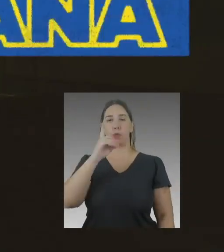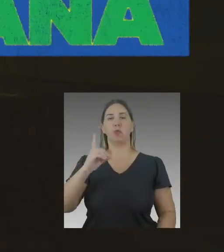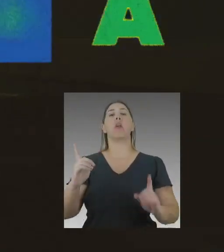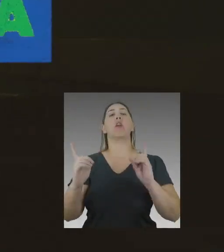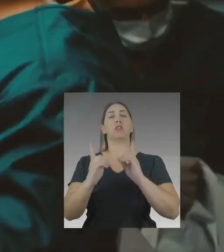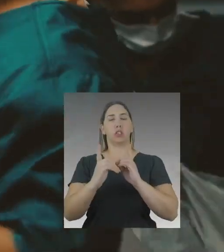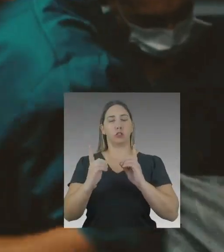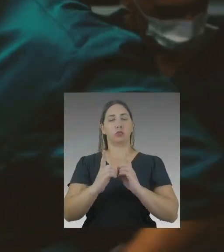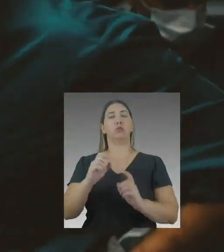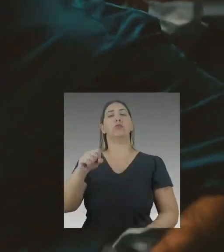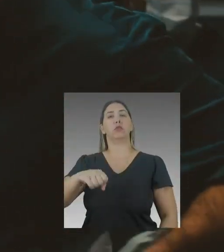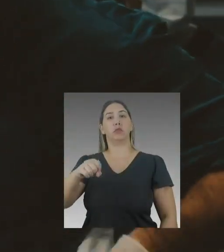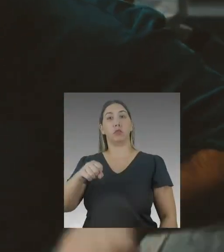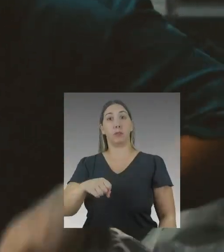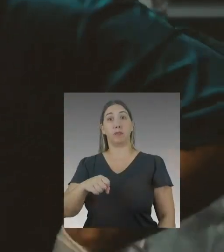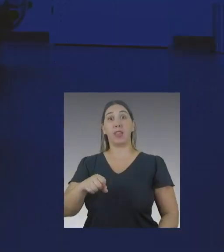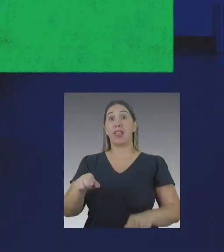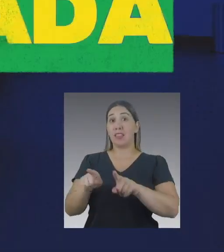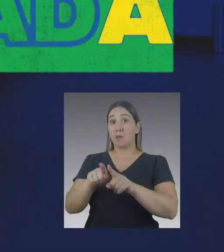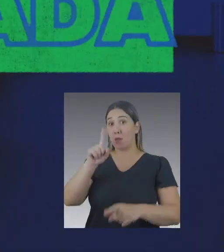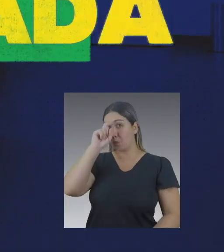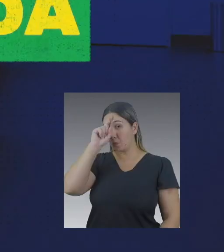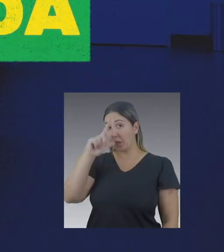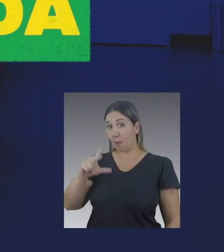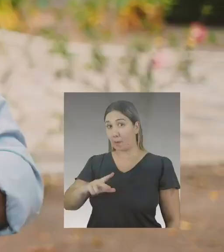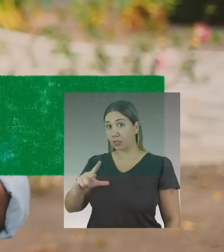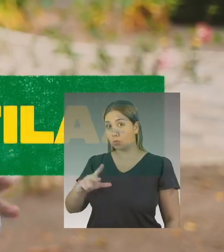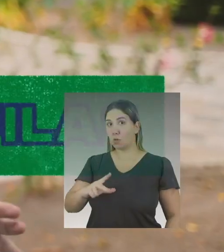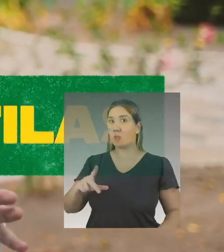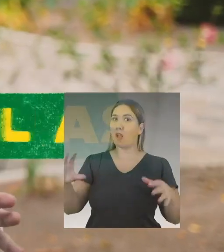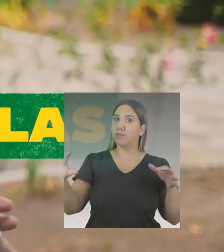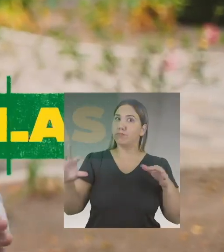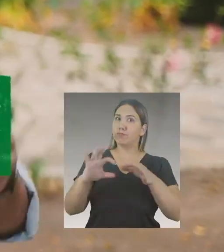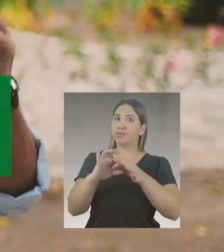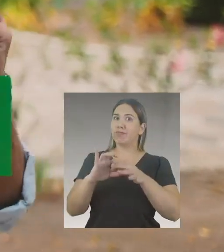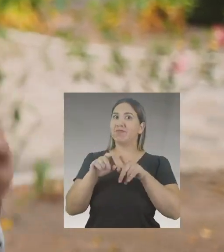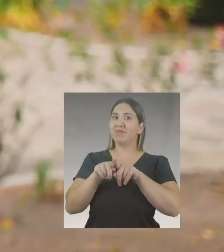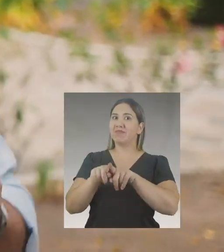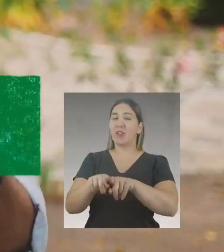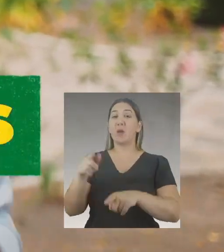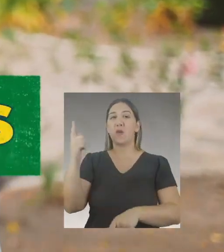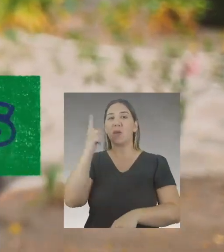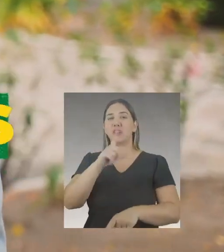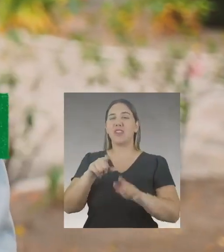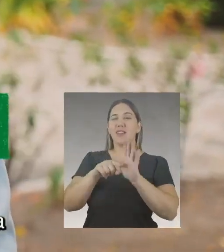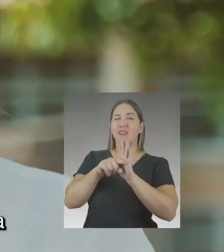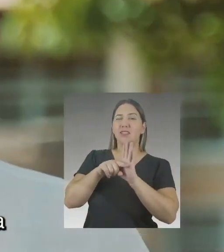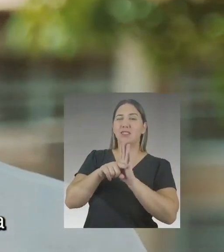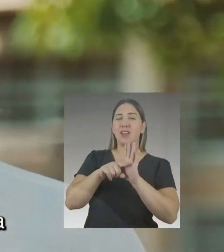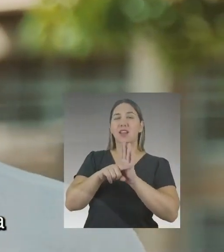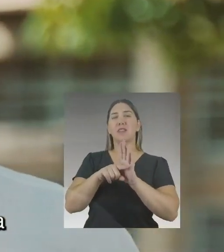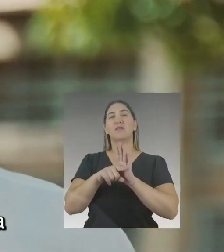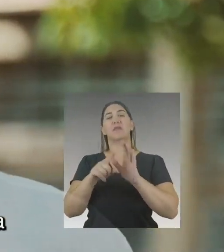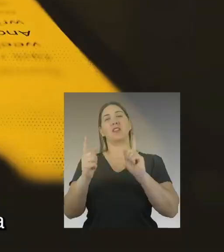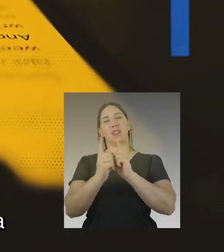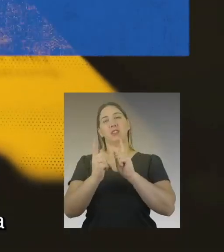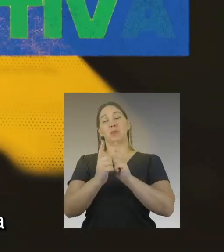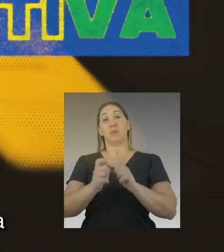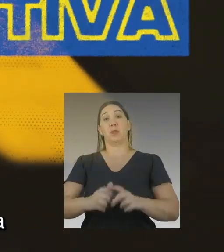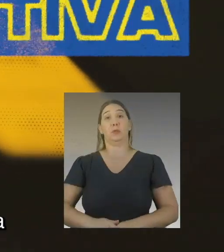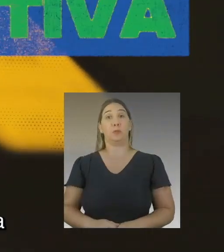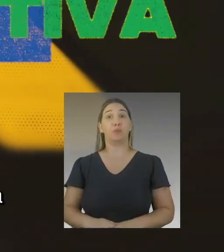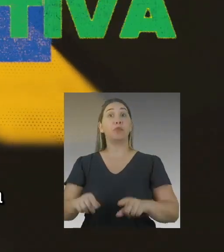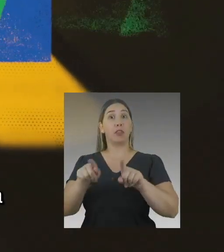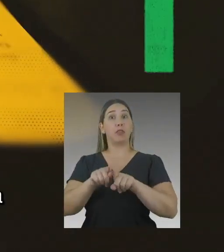fins de semana. E vamos utilizar a rede privada para acabar com as filas de exames e consultas. Também vamos inovar na